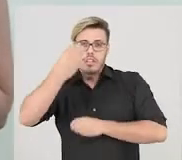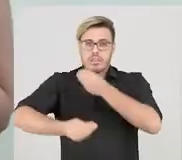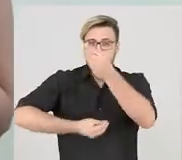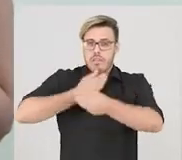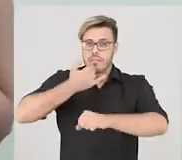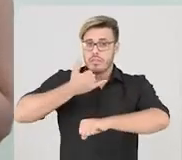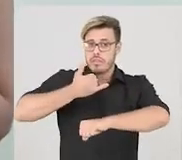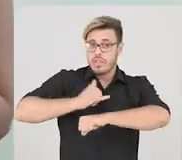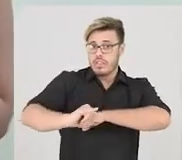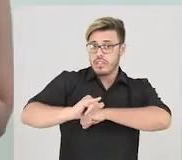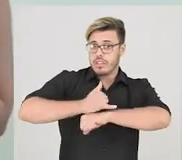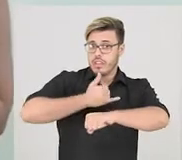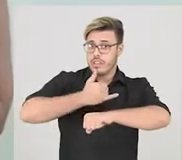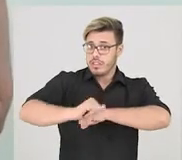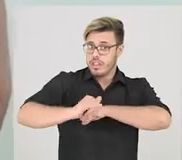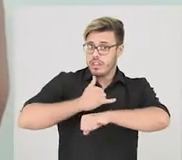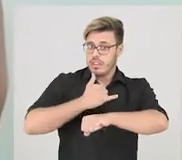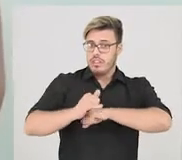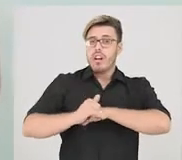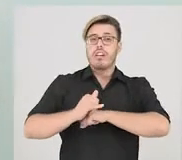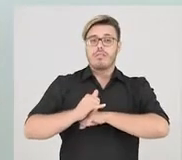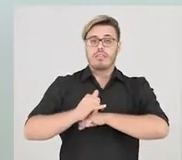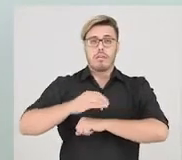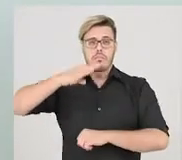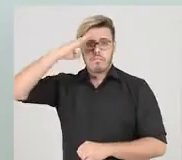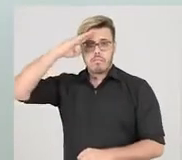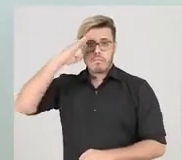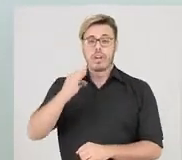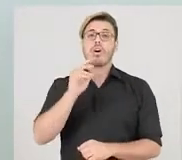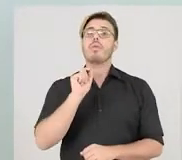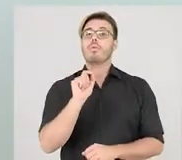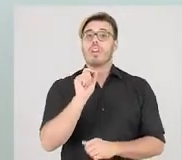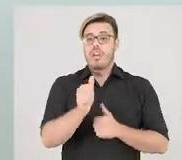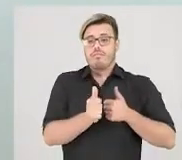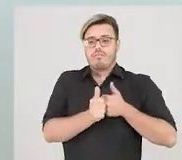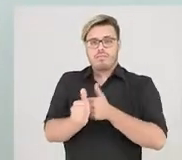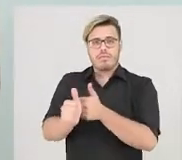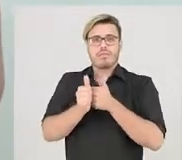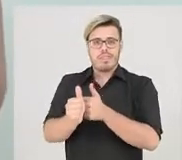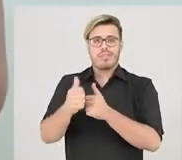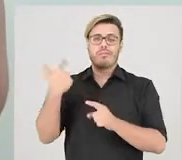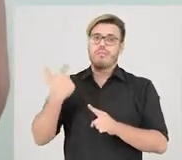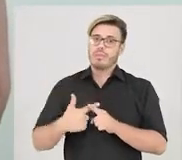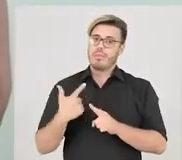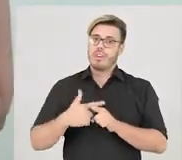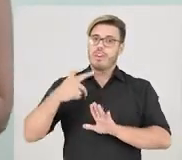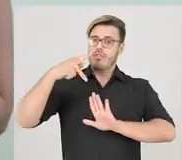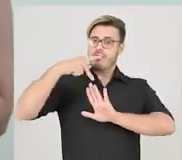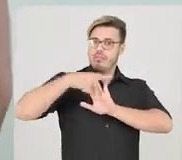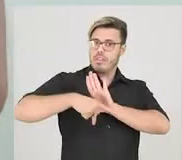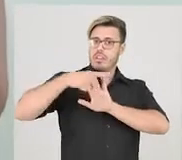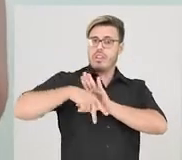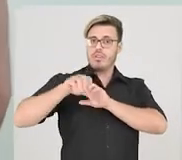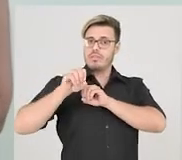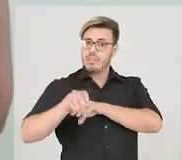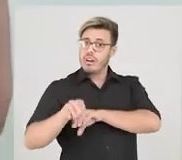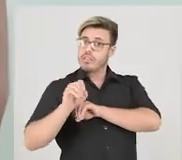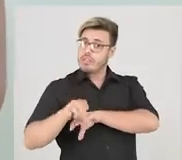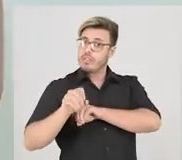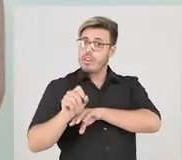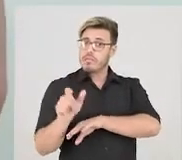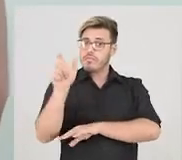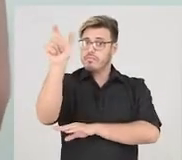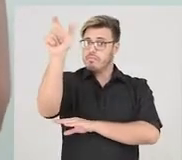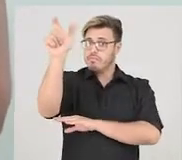que você pode usar e ele principalmente acompanha esse processo. Porque o plano educacional individualizado, assim como todo